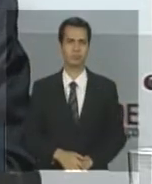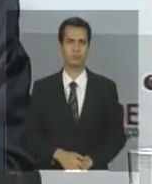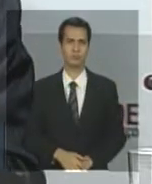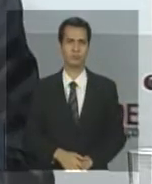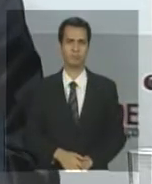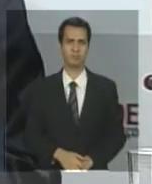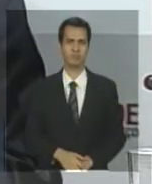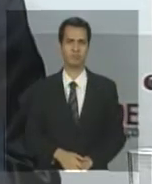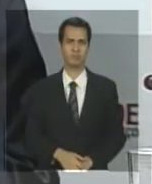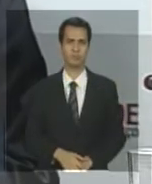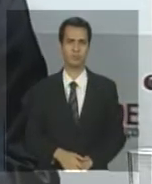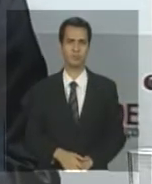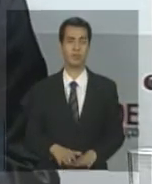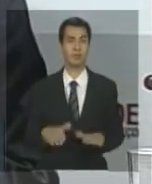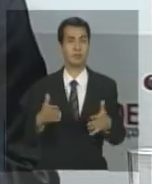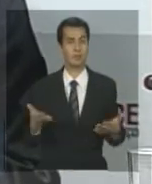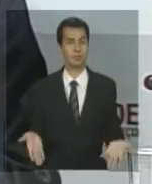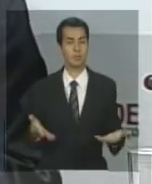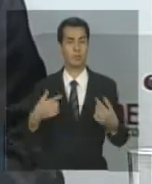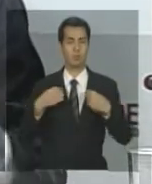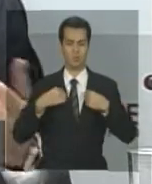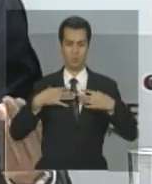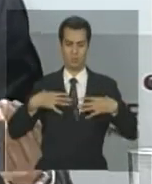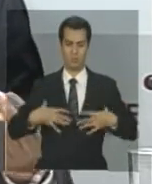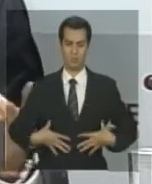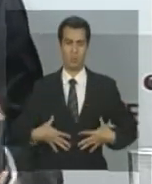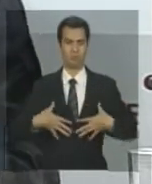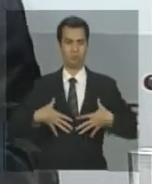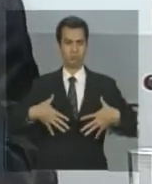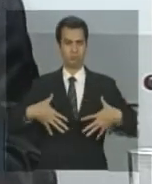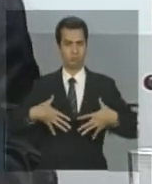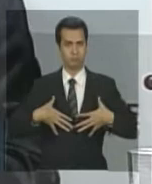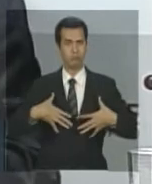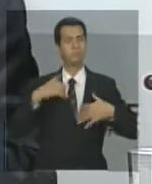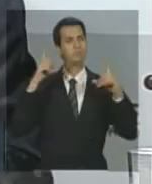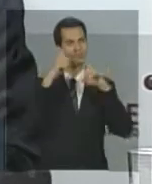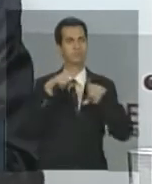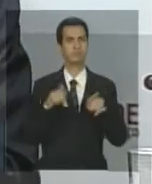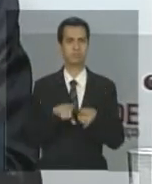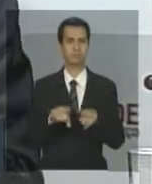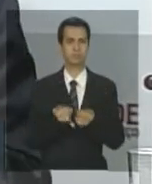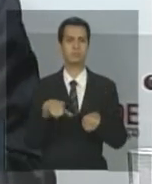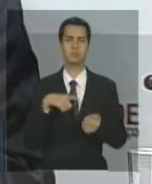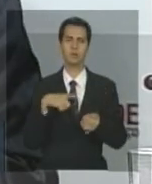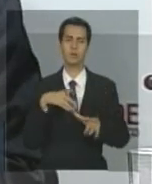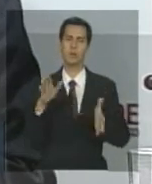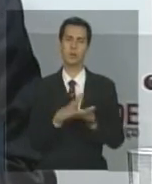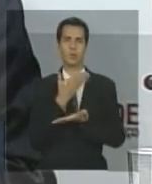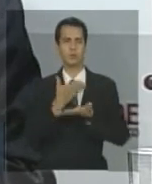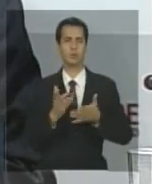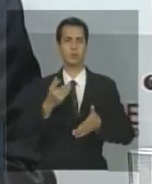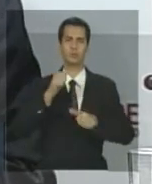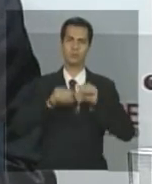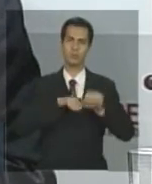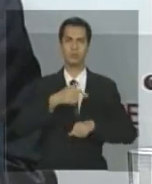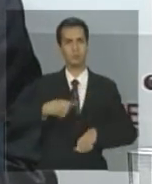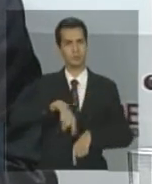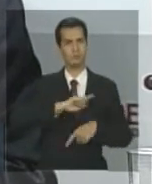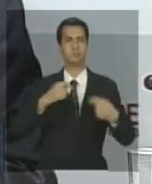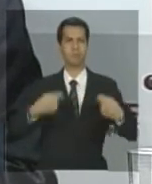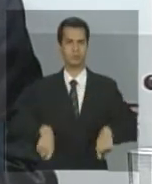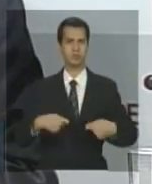especificamente em relação ao transplante de pulmão, além desse desafio, nós acreditamos que tem algumas outras mudanças que nós precisamos fazer, também em